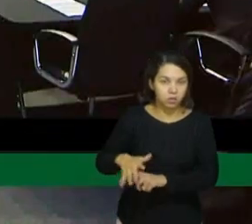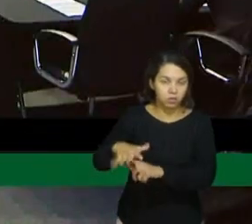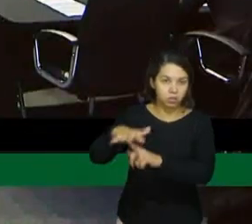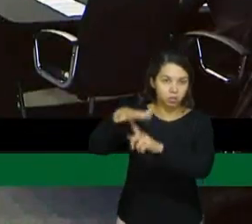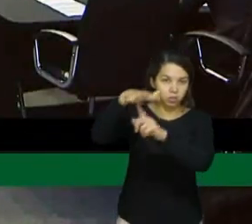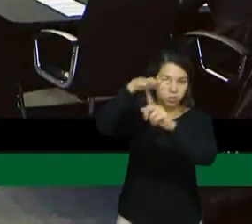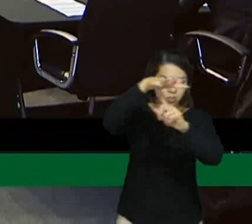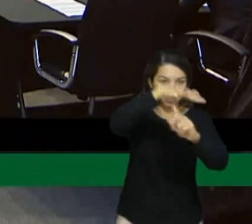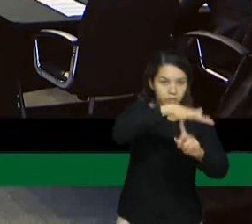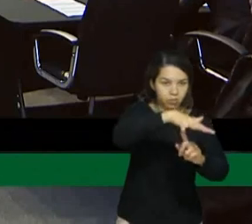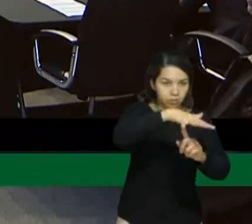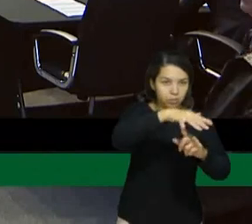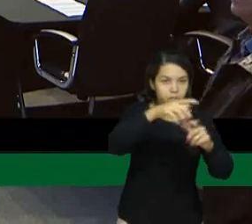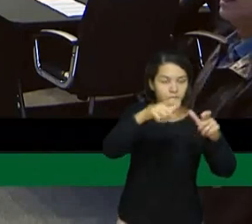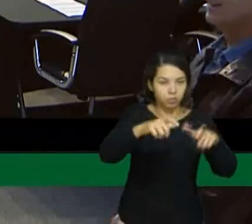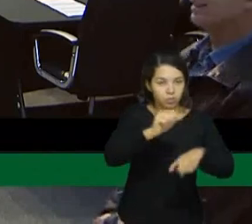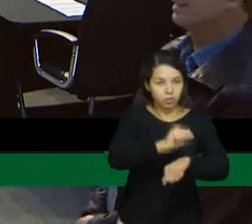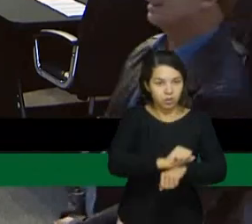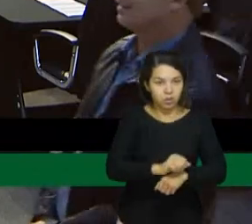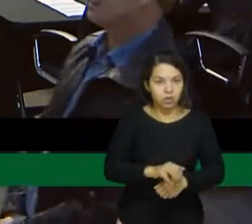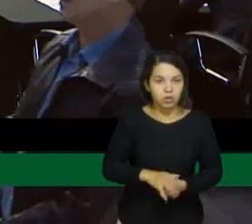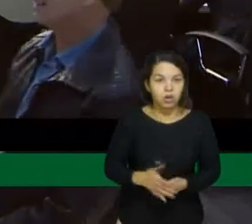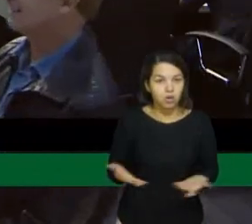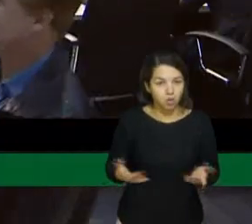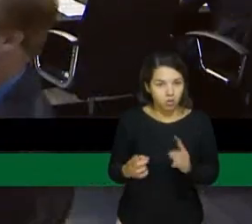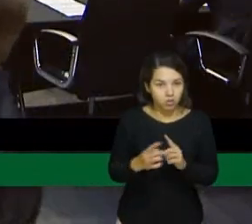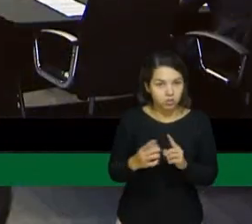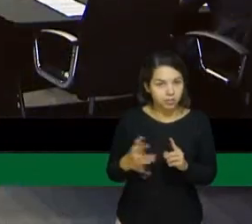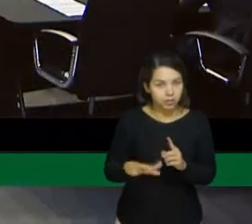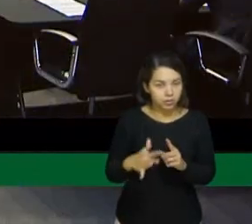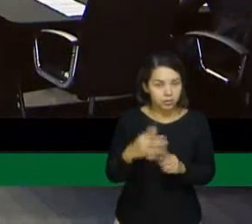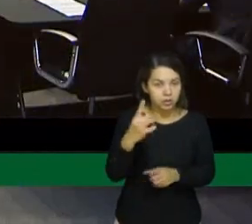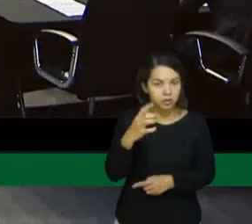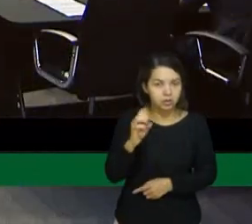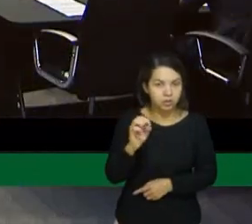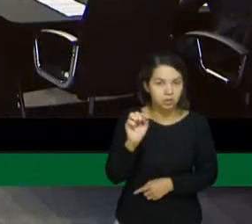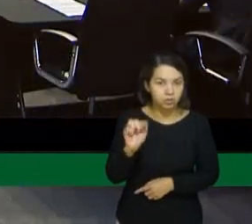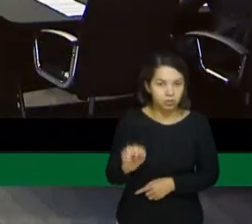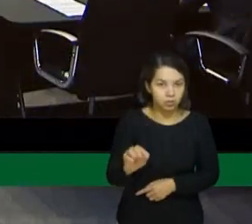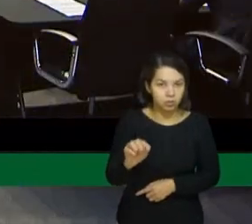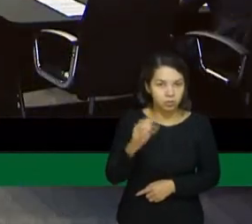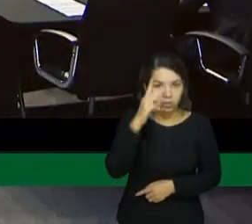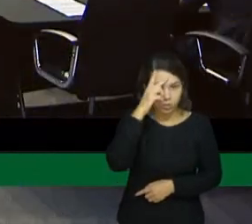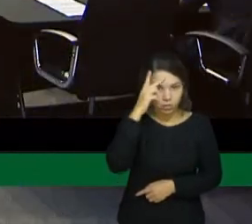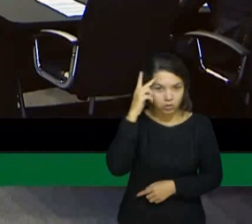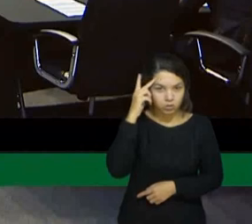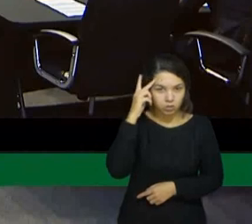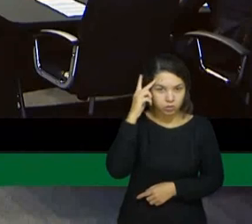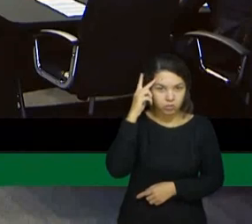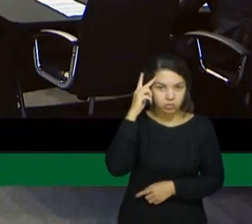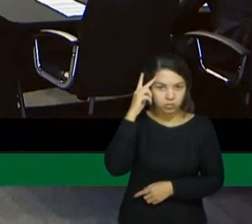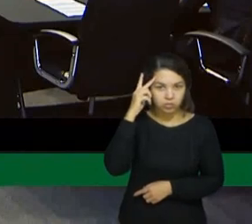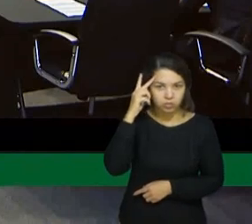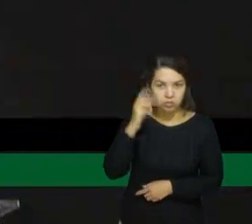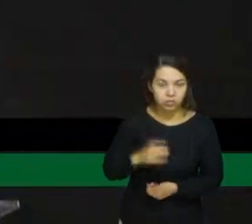Nós hoje atendemos em torno de 10 mil pacientes